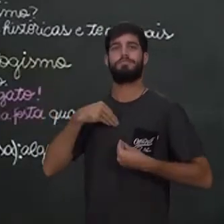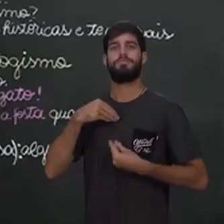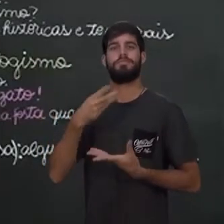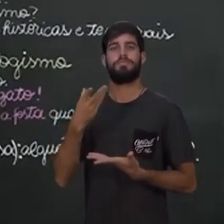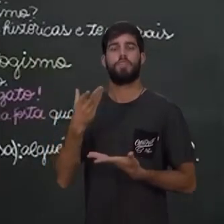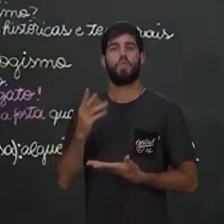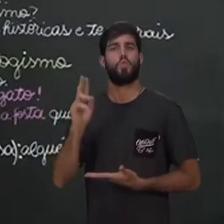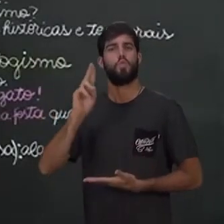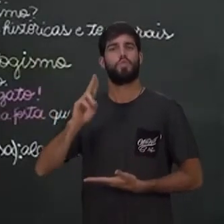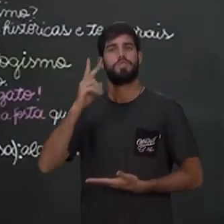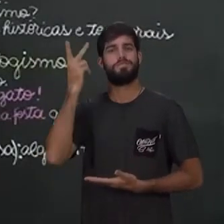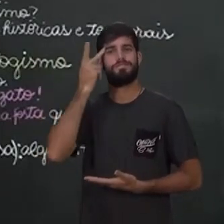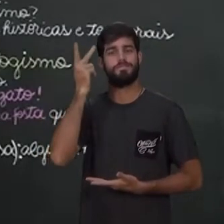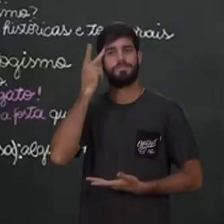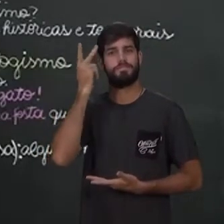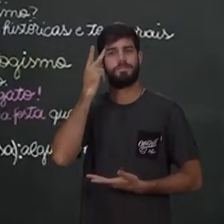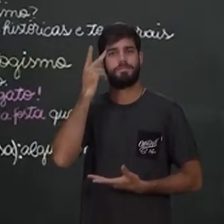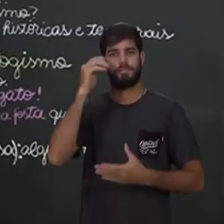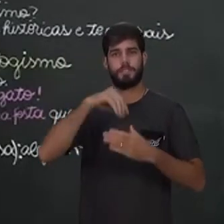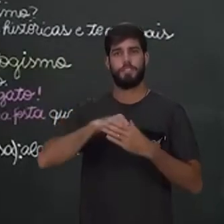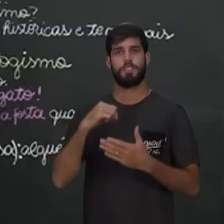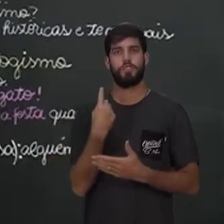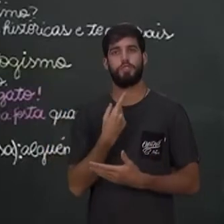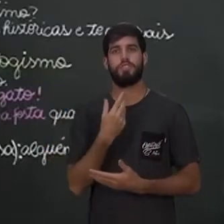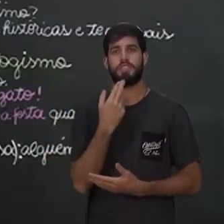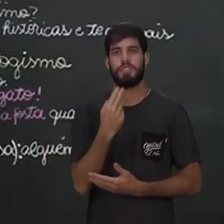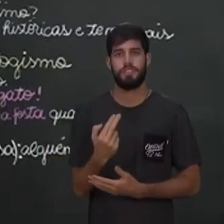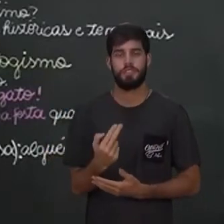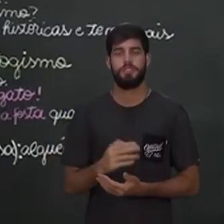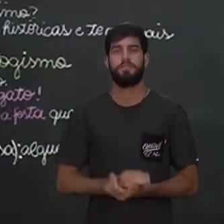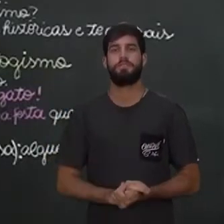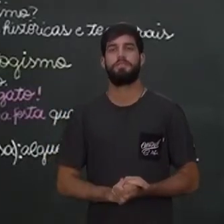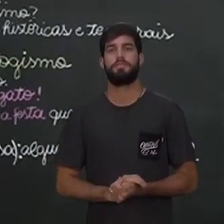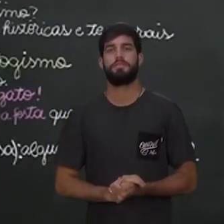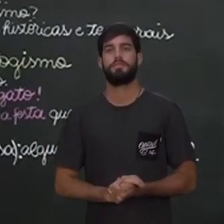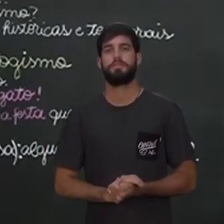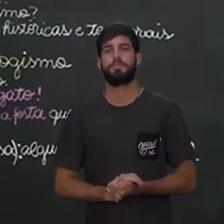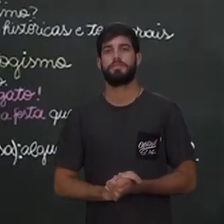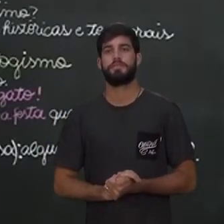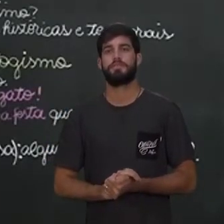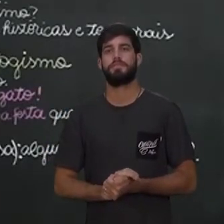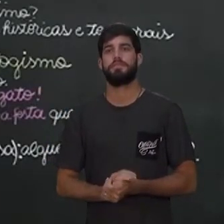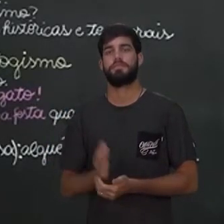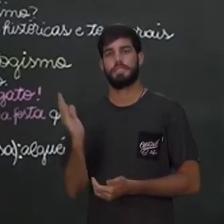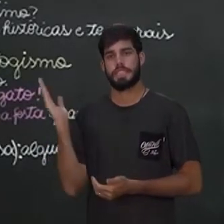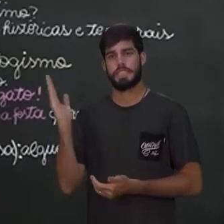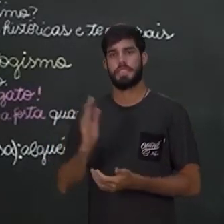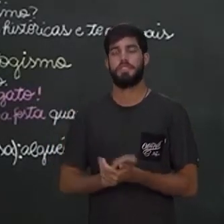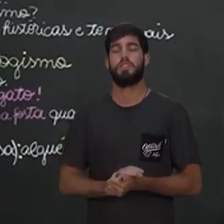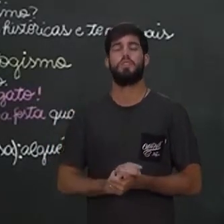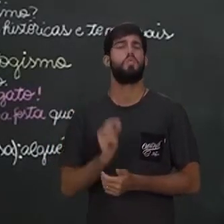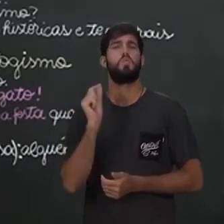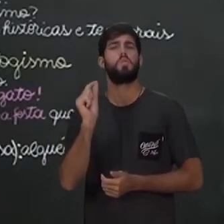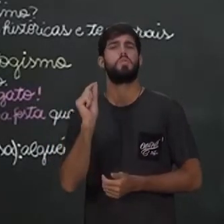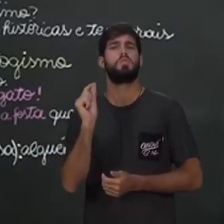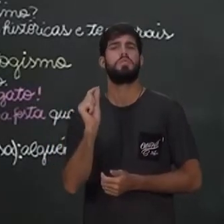palavra dentro da nossa língua. Então, selfie é um exemplo daquilo que a gente chama de estrangeirismo. O que é isso? É quando